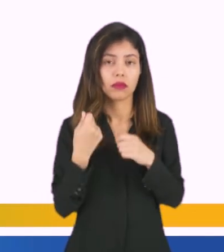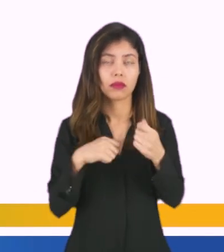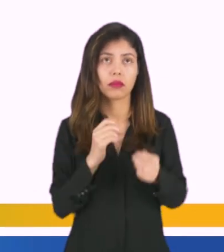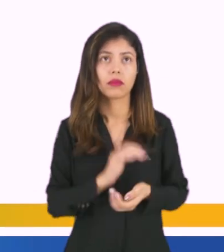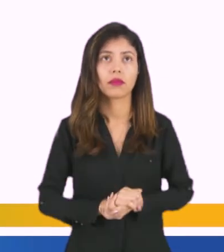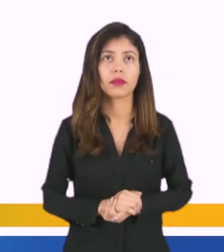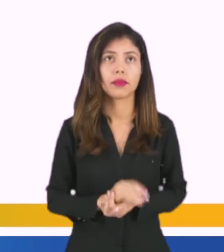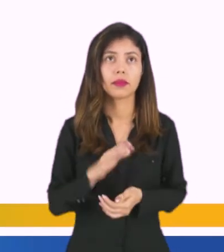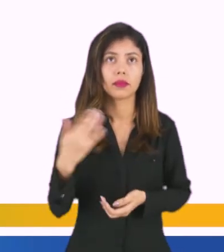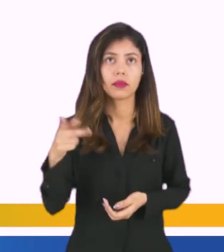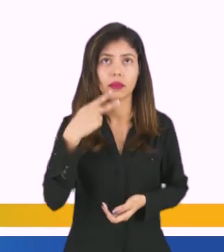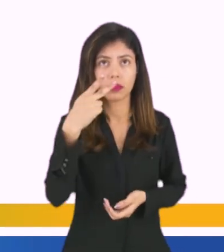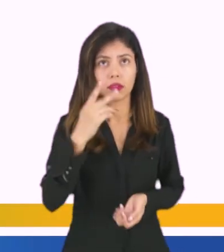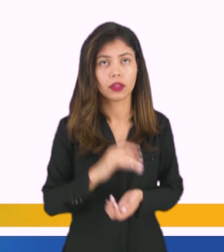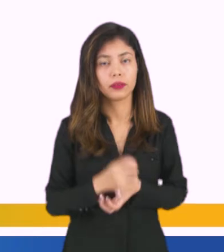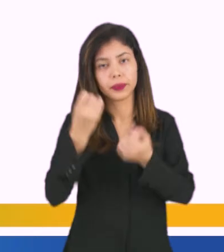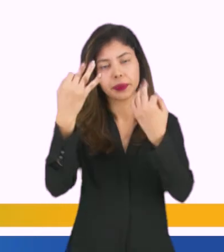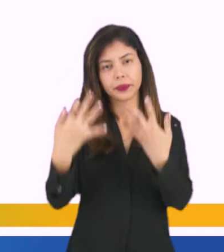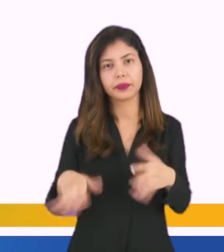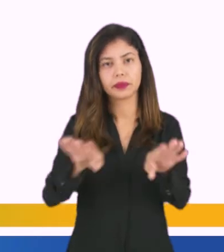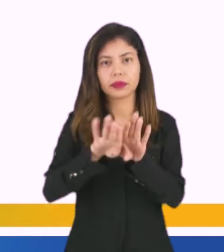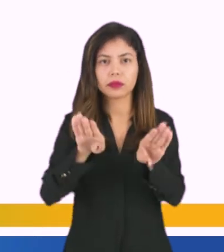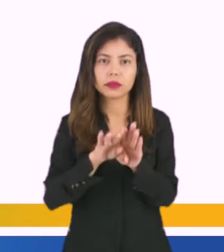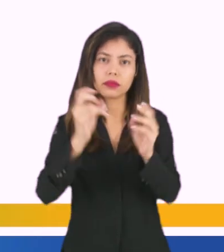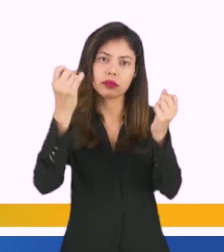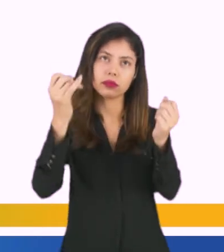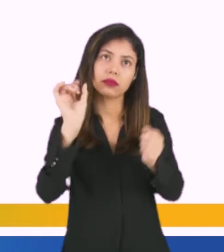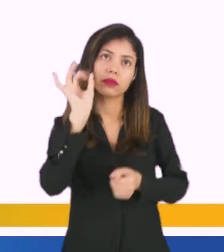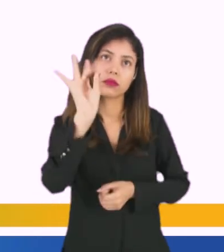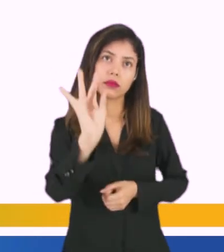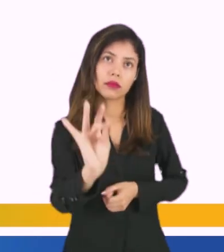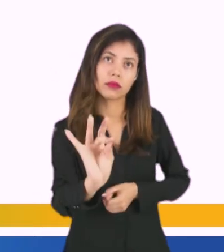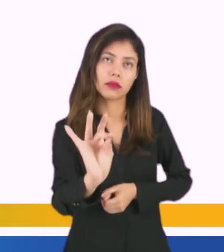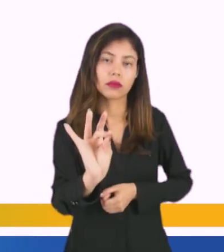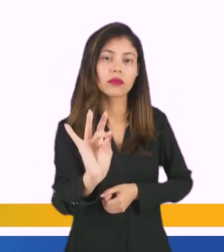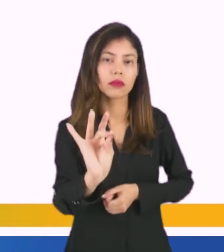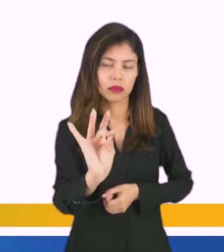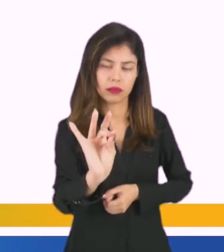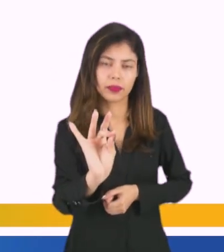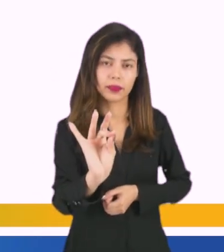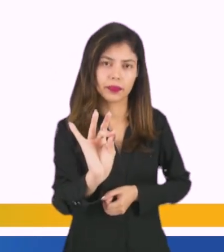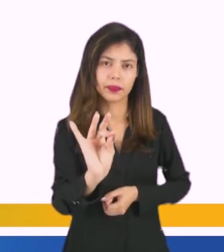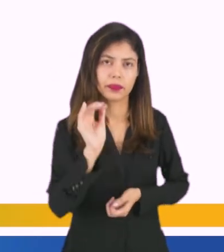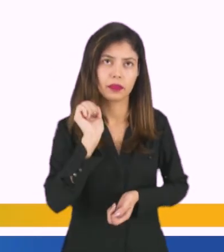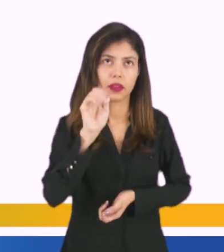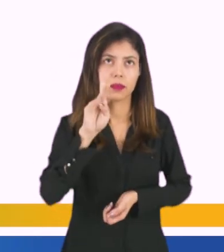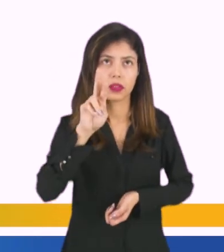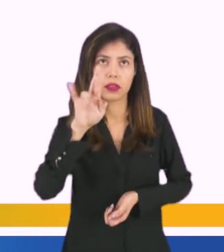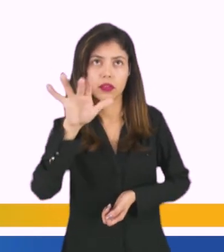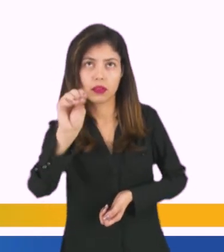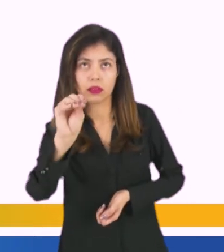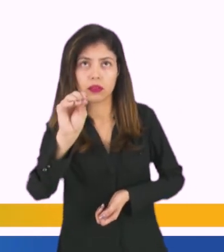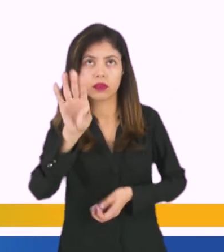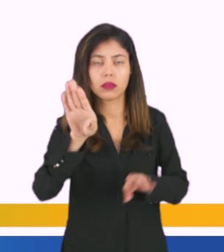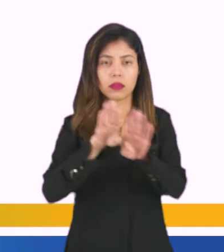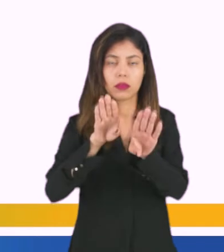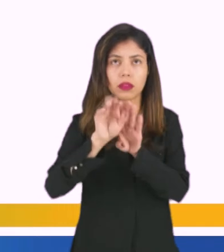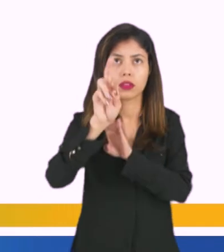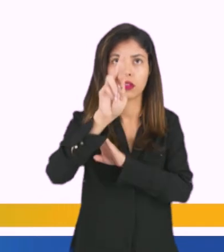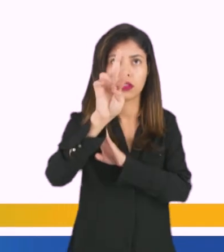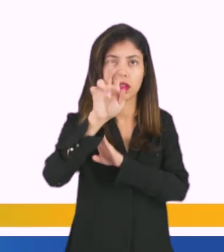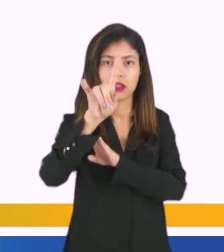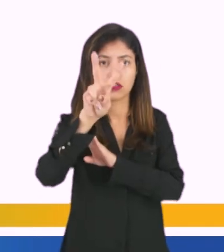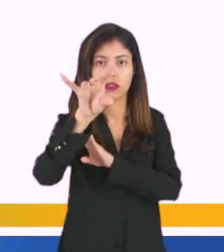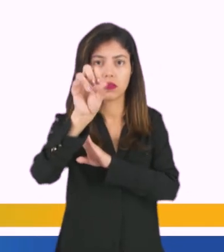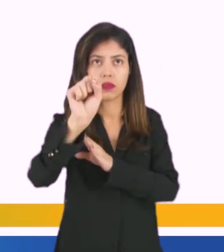E aí, quando a gente fala sobre indicadores, a gente trata sobre aspectos absolutos e relativos, né?